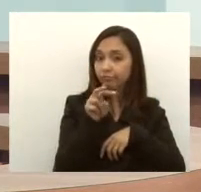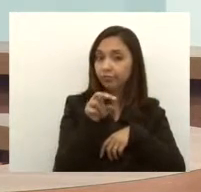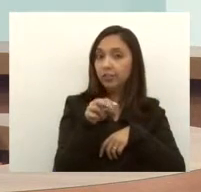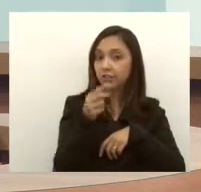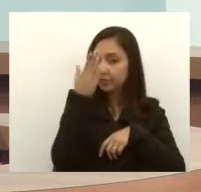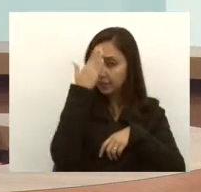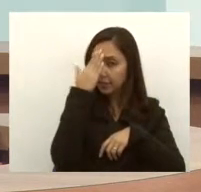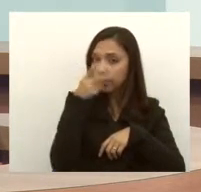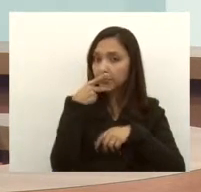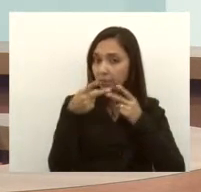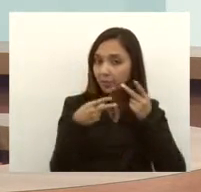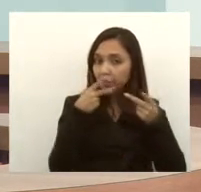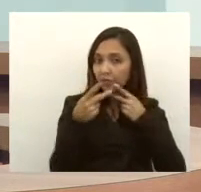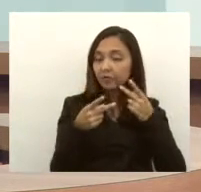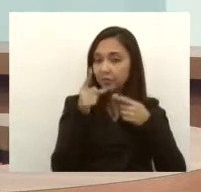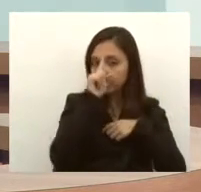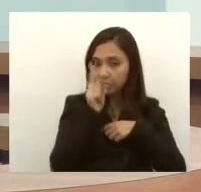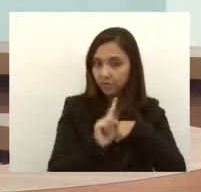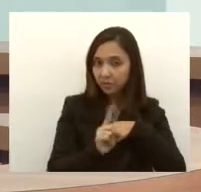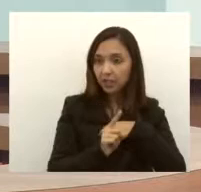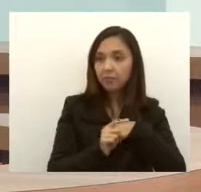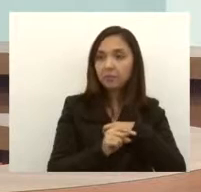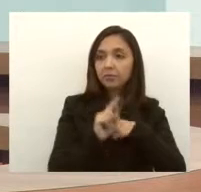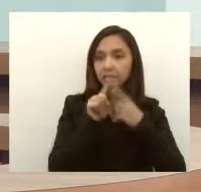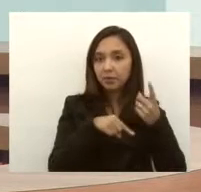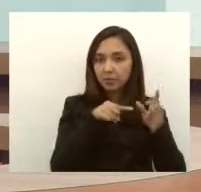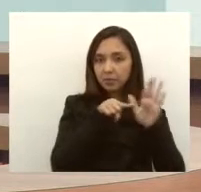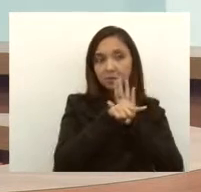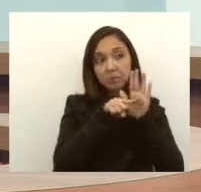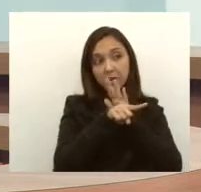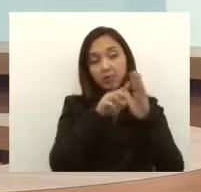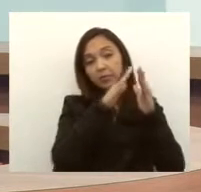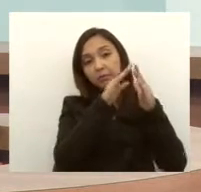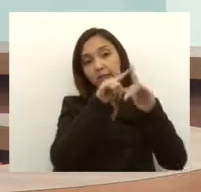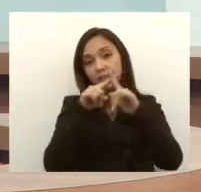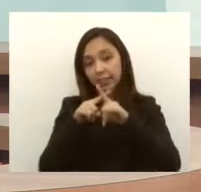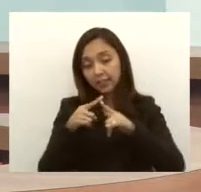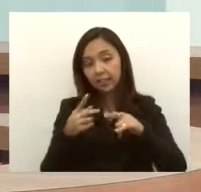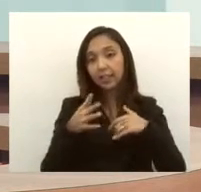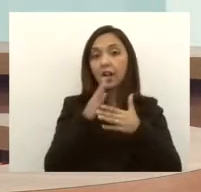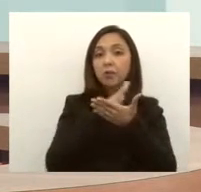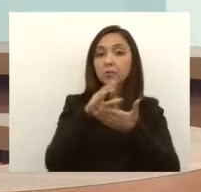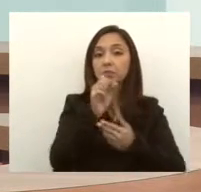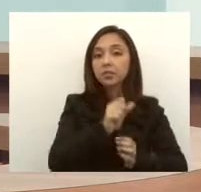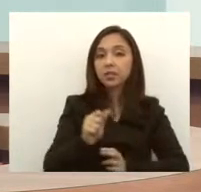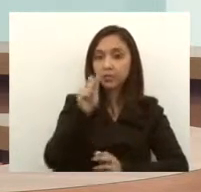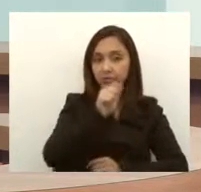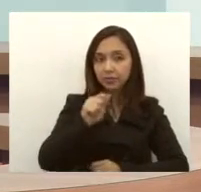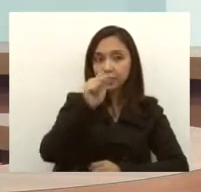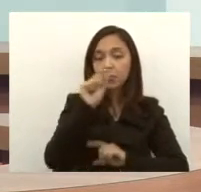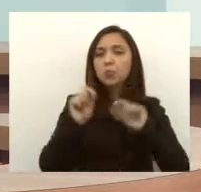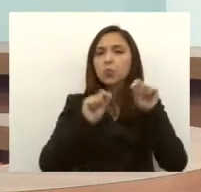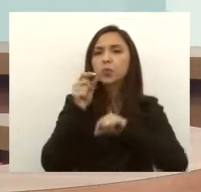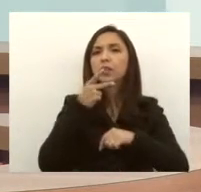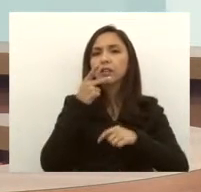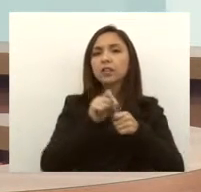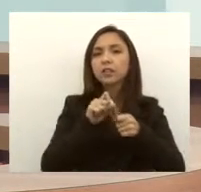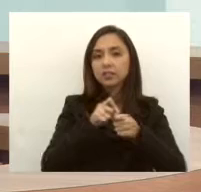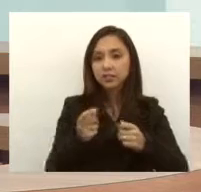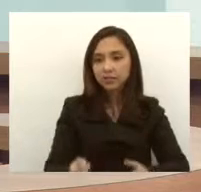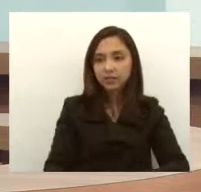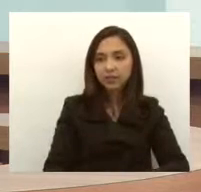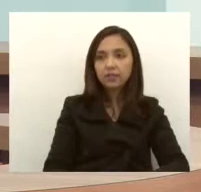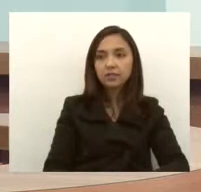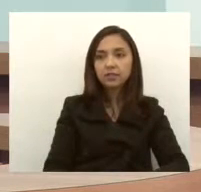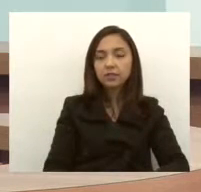eu estou falando? O senhor não sabe? Então o senhor vai lá perguntar para as igrejas, vai lá perguntar para as associações o que eles fazem, senhor prefeito. Na